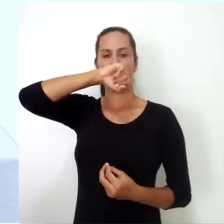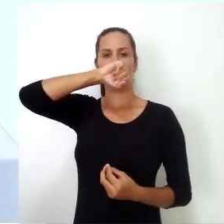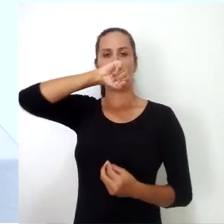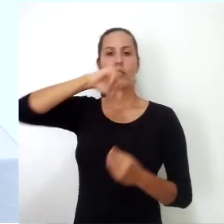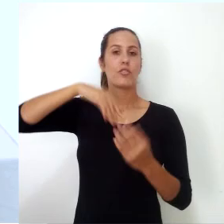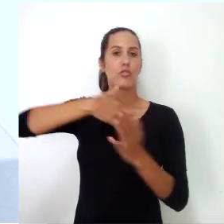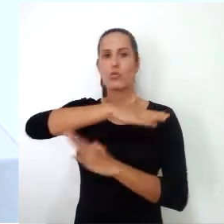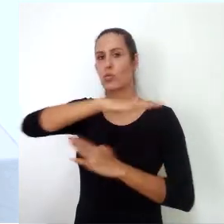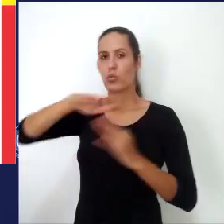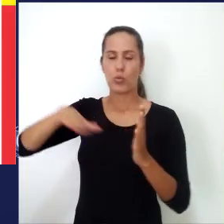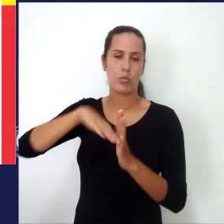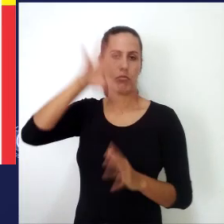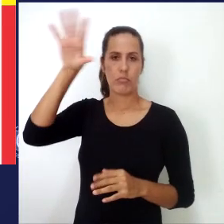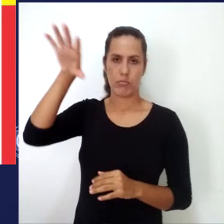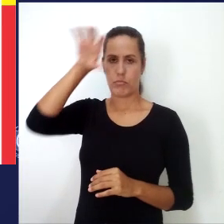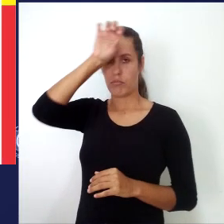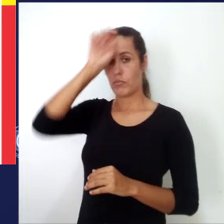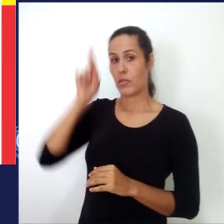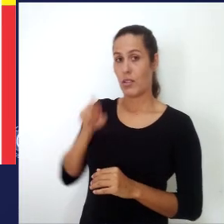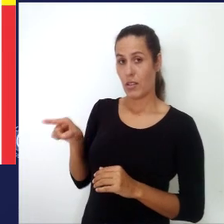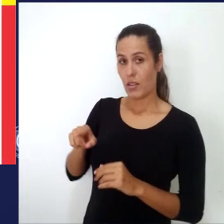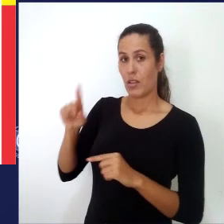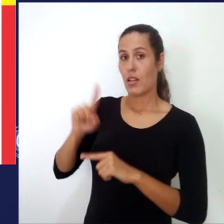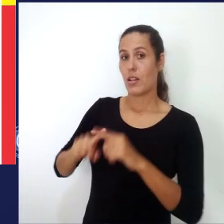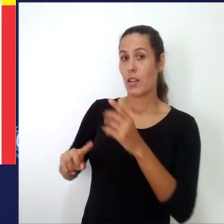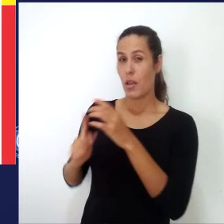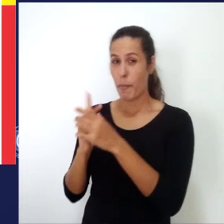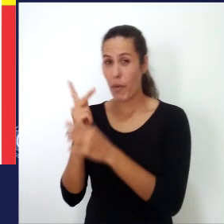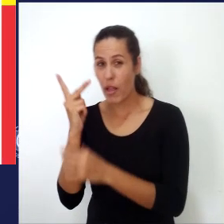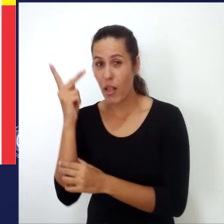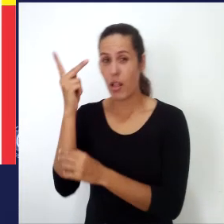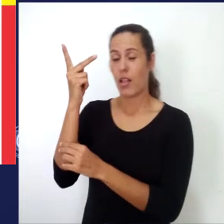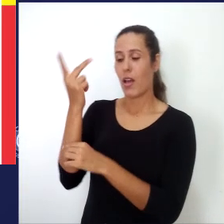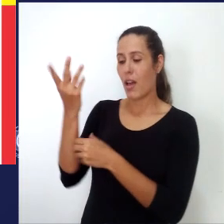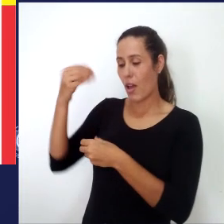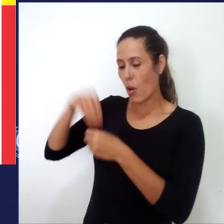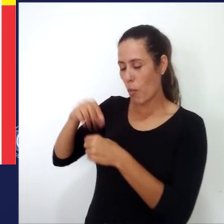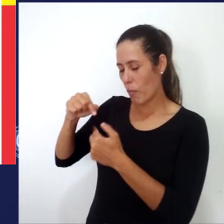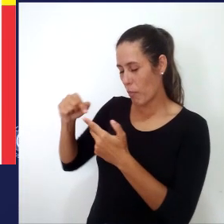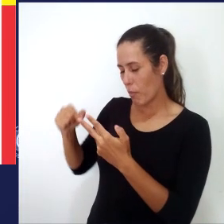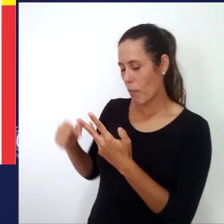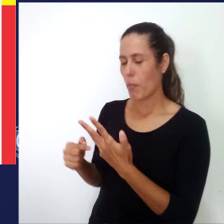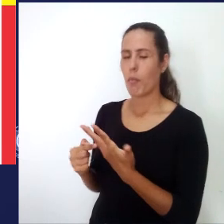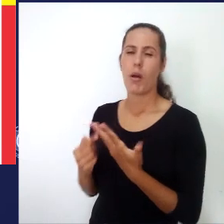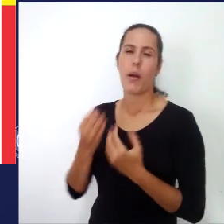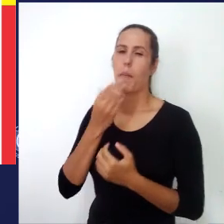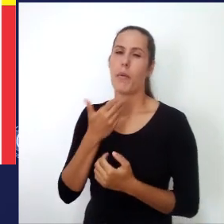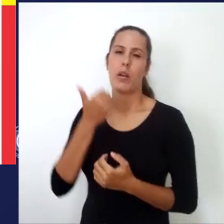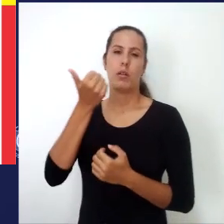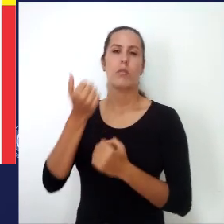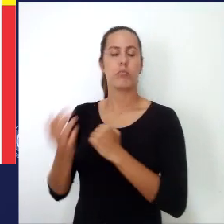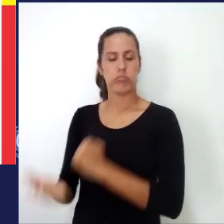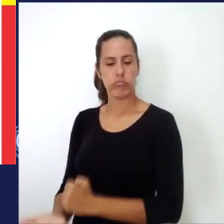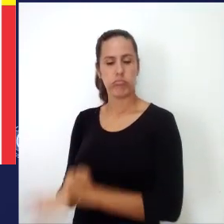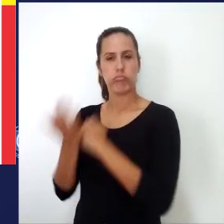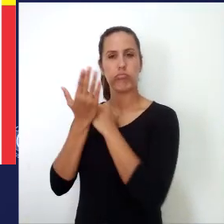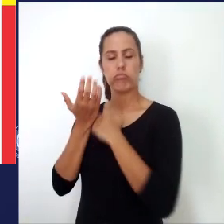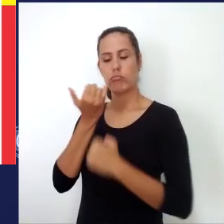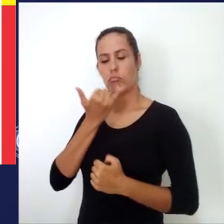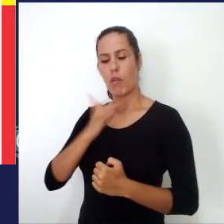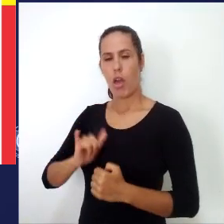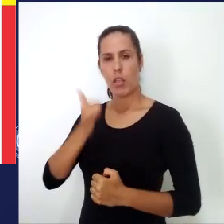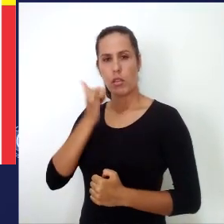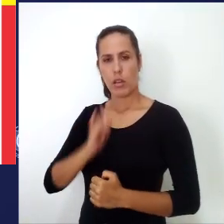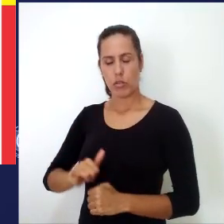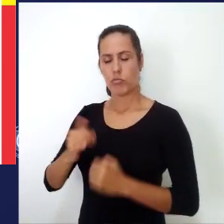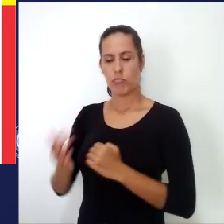como o pai, né, de todos os orixás. Então, os seus benefícios dessa planta, elas são muito benéficos.